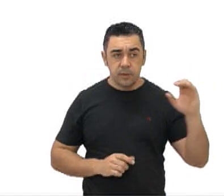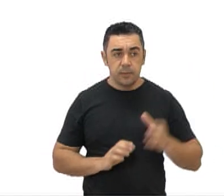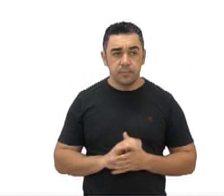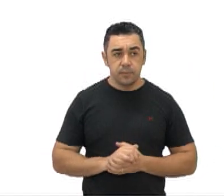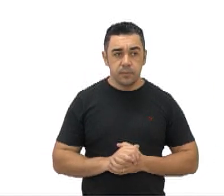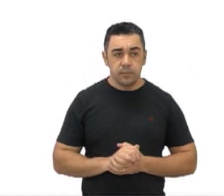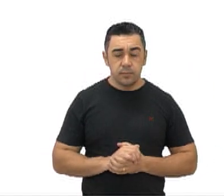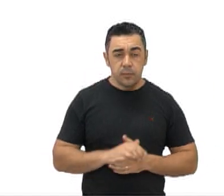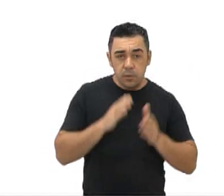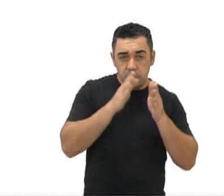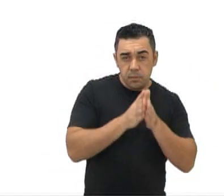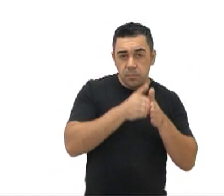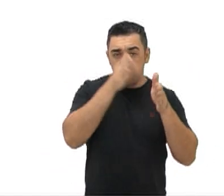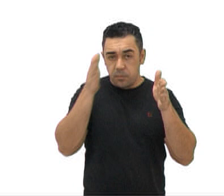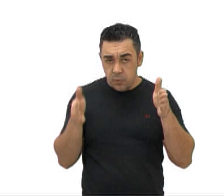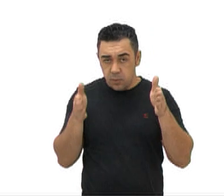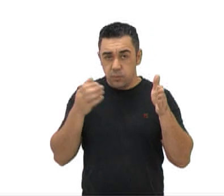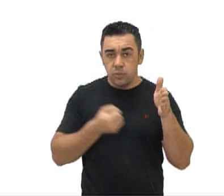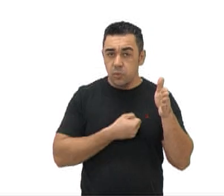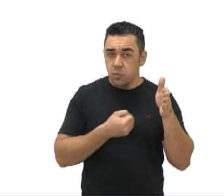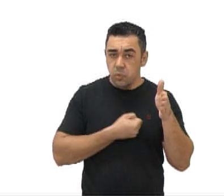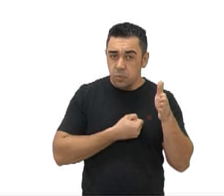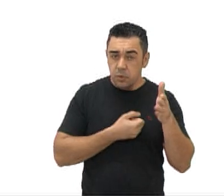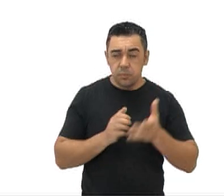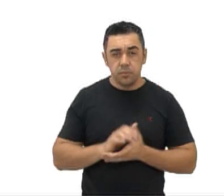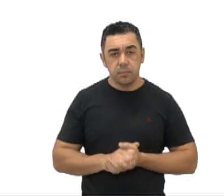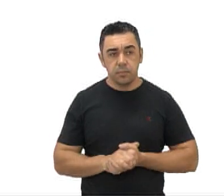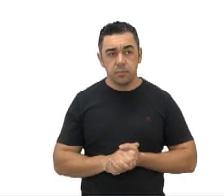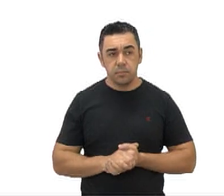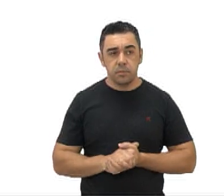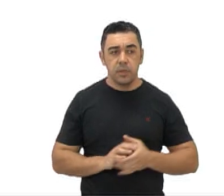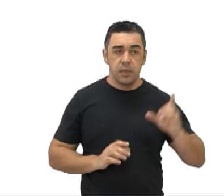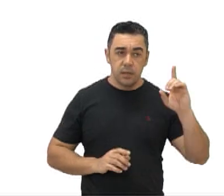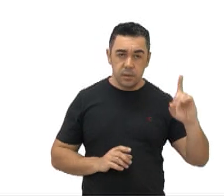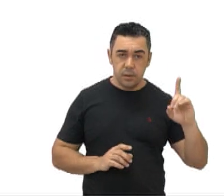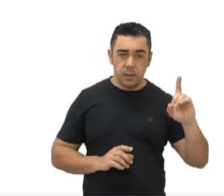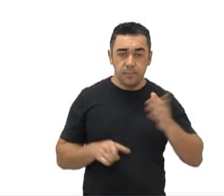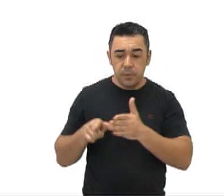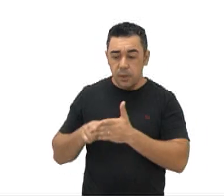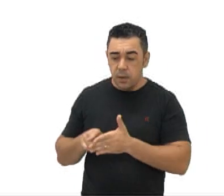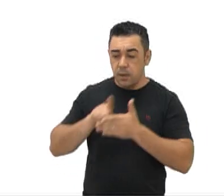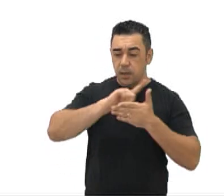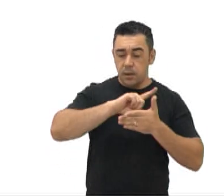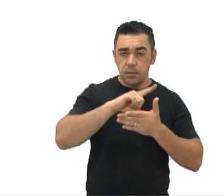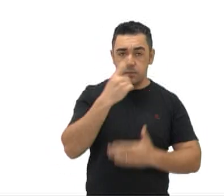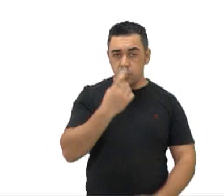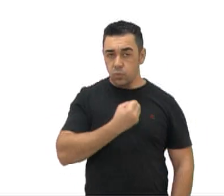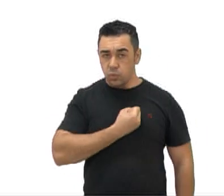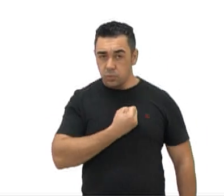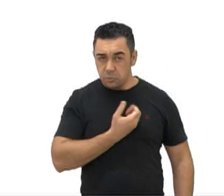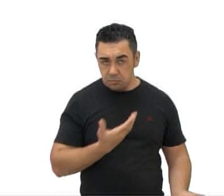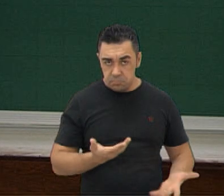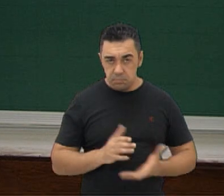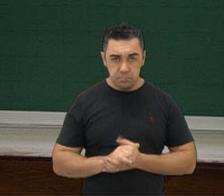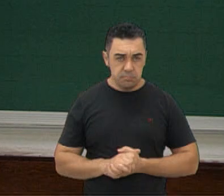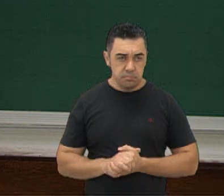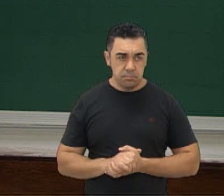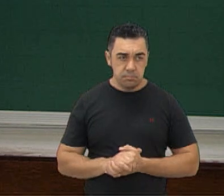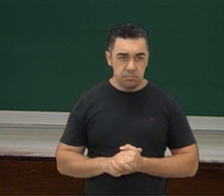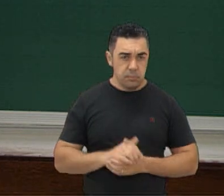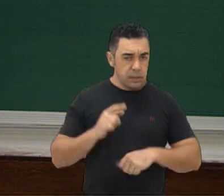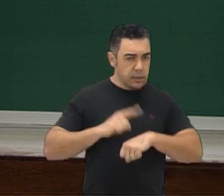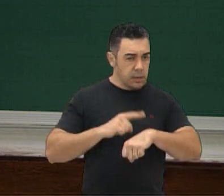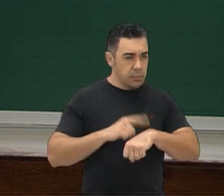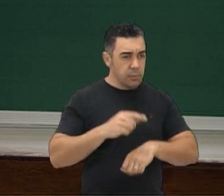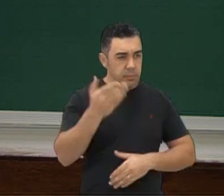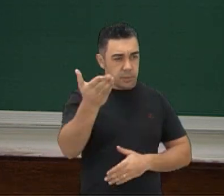o sucessor de um número. E a letra D, o antecessor de um número. Então, um